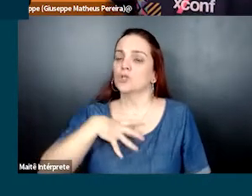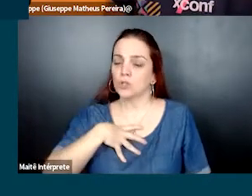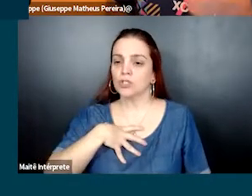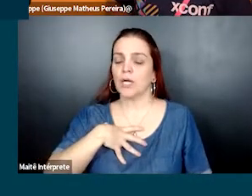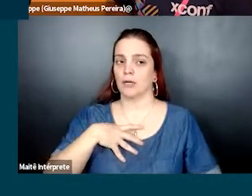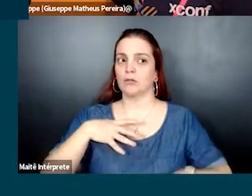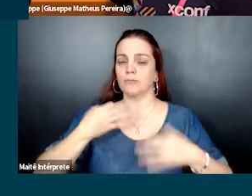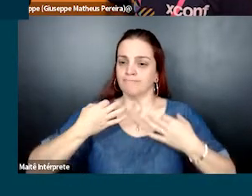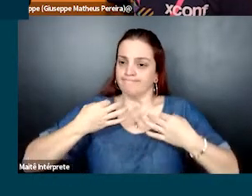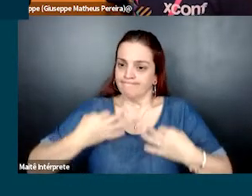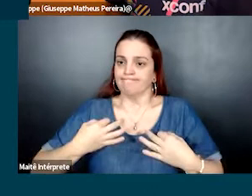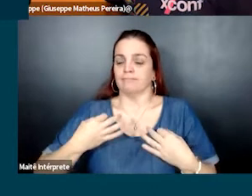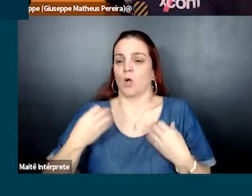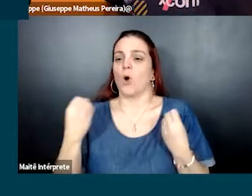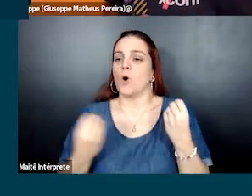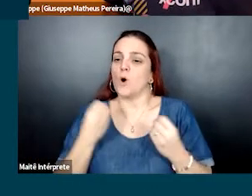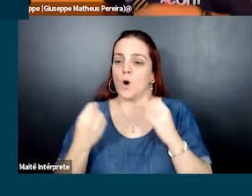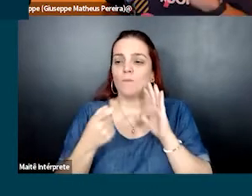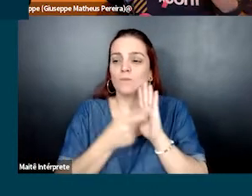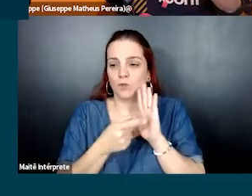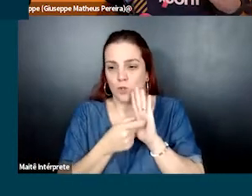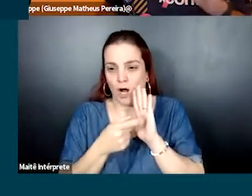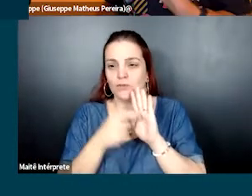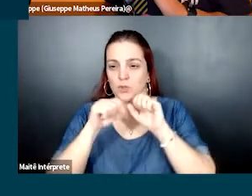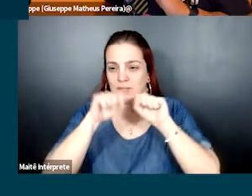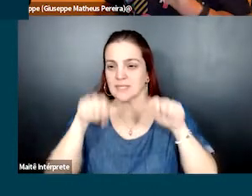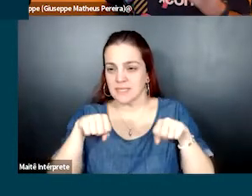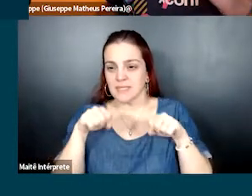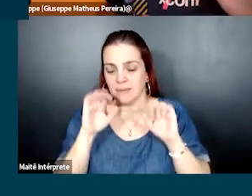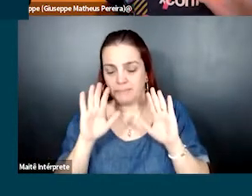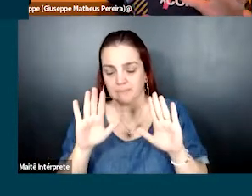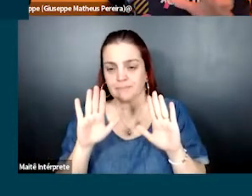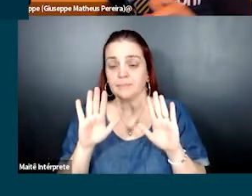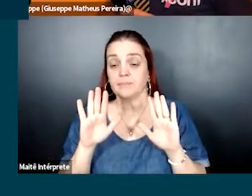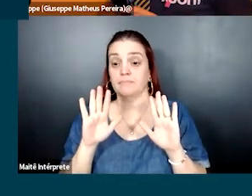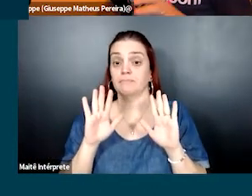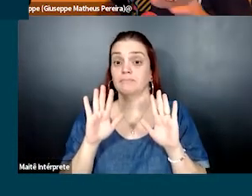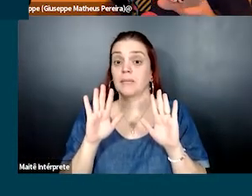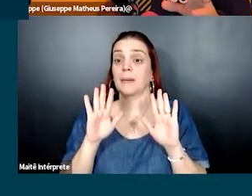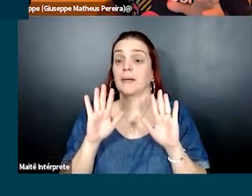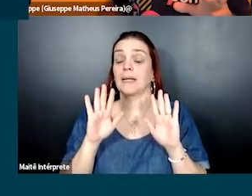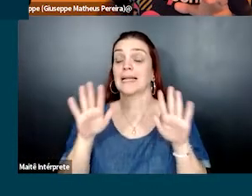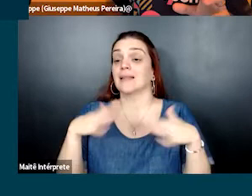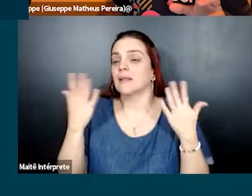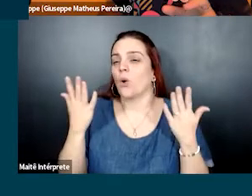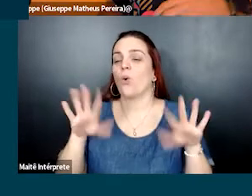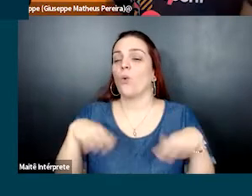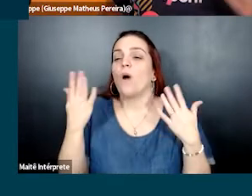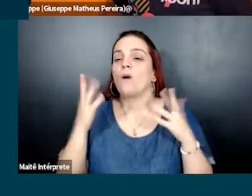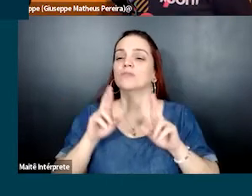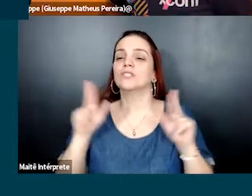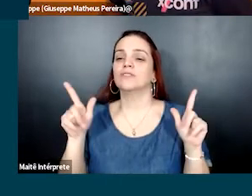um sistema, né? E eu pergunto para vocês qual que é a diferença para ter